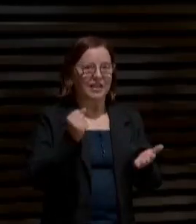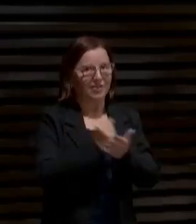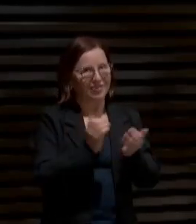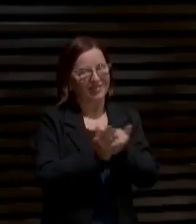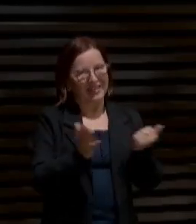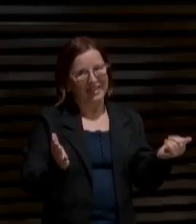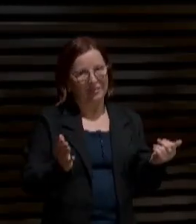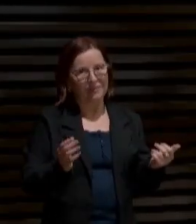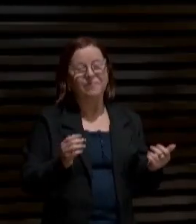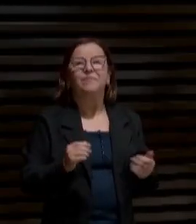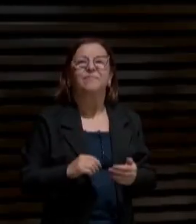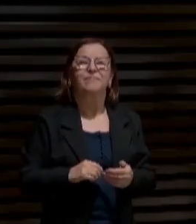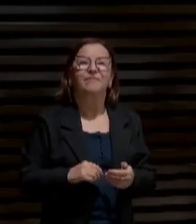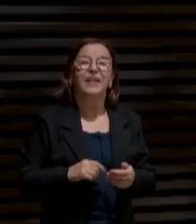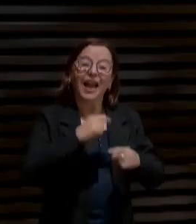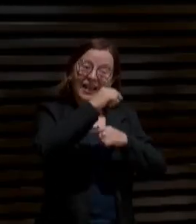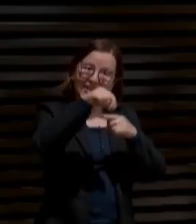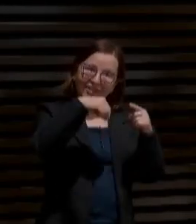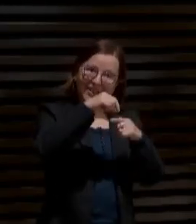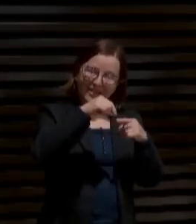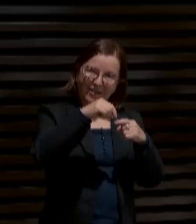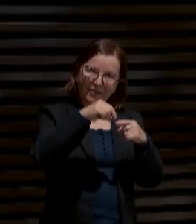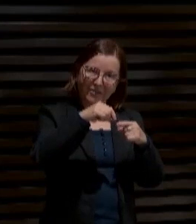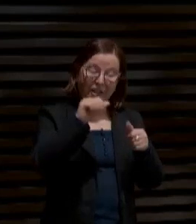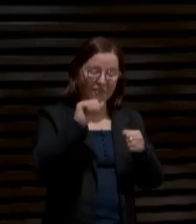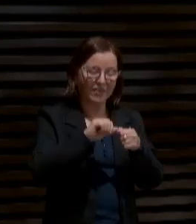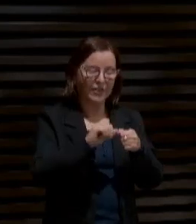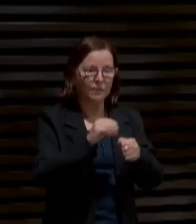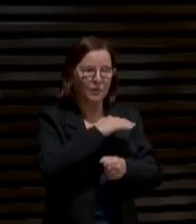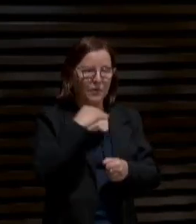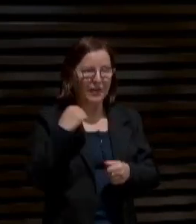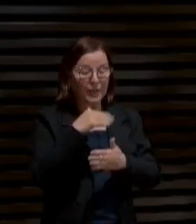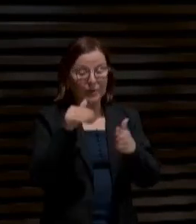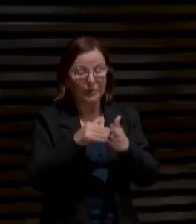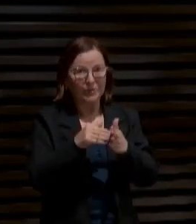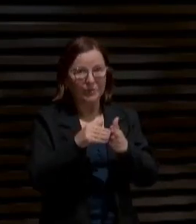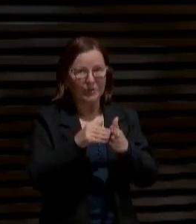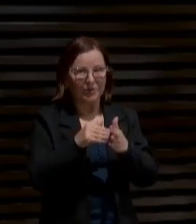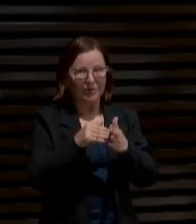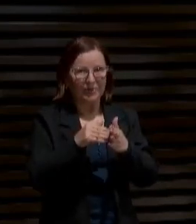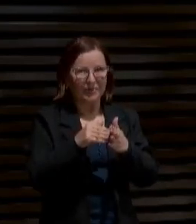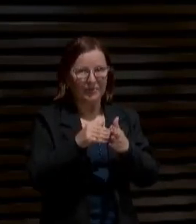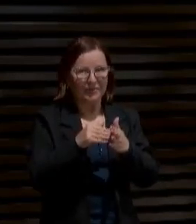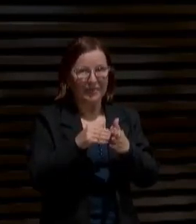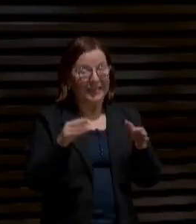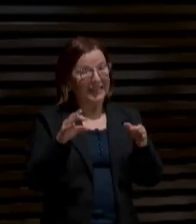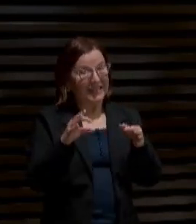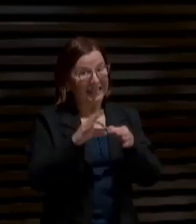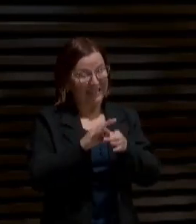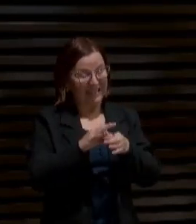Santificação portanto façam morrer tudo que pertence a natureza terrena